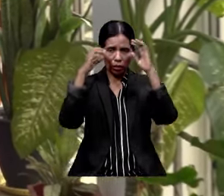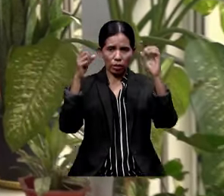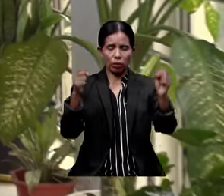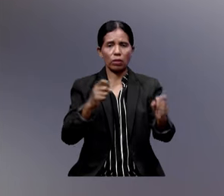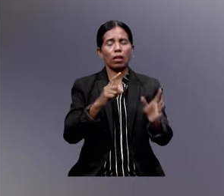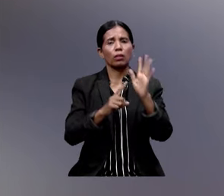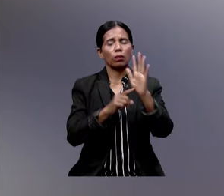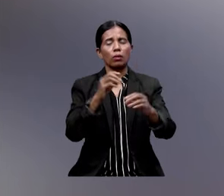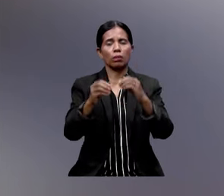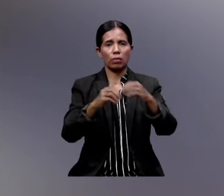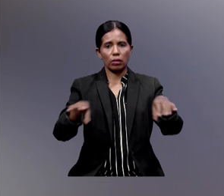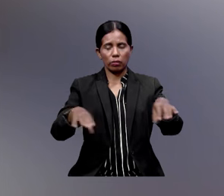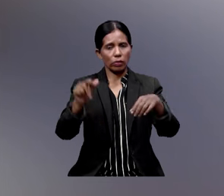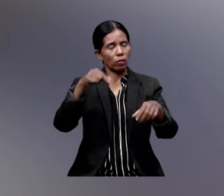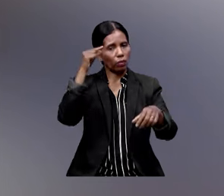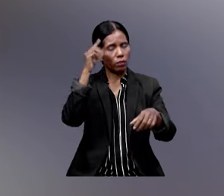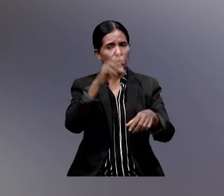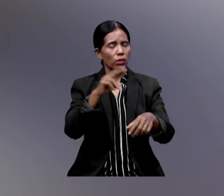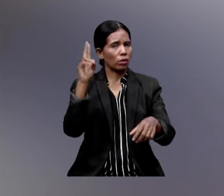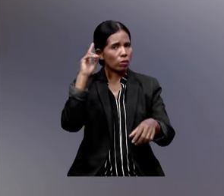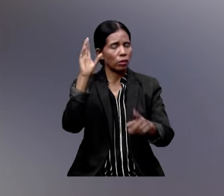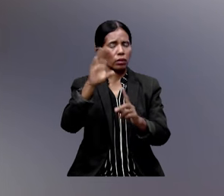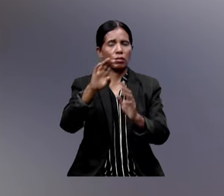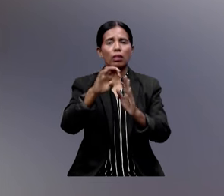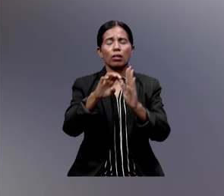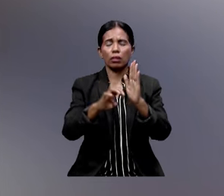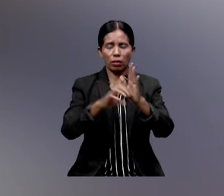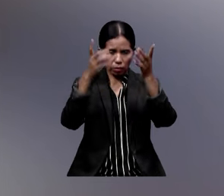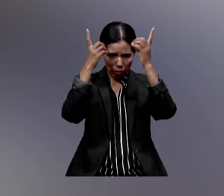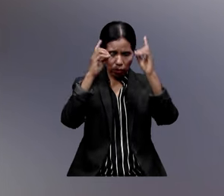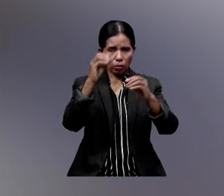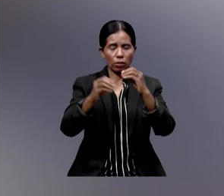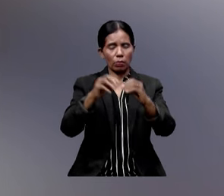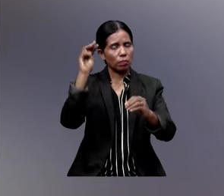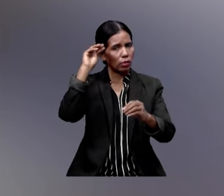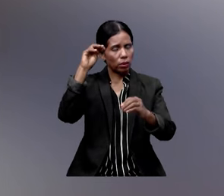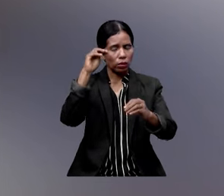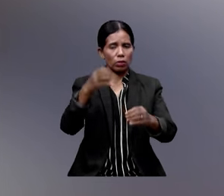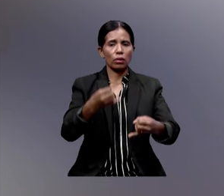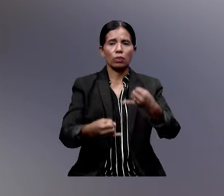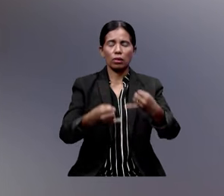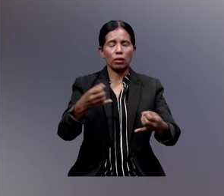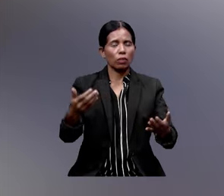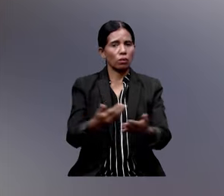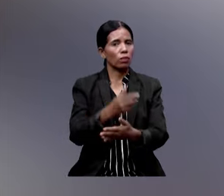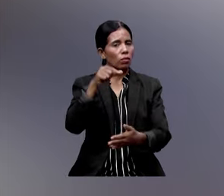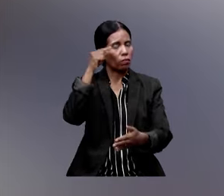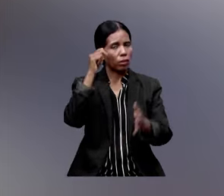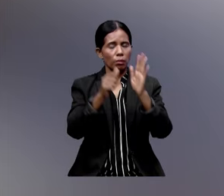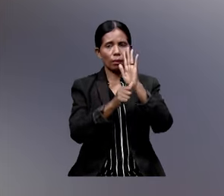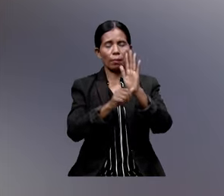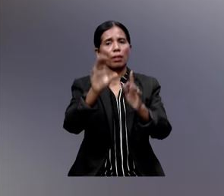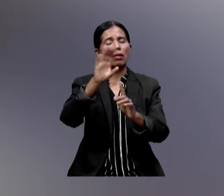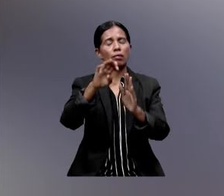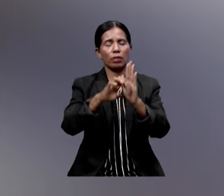relata conaba serviço governo nien, no rona se festado nia decisão, conaba ministro de Justiça Fong, nebe governo apresenta. Tuir Xanana se festado aceita